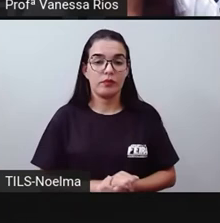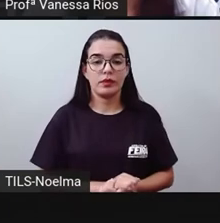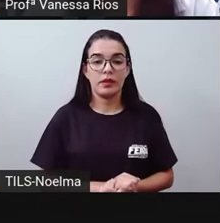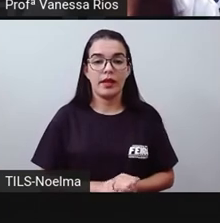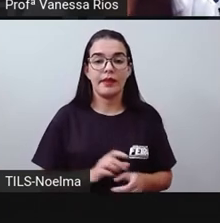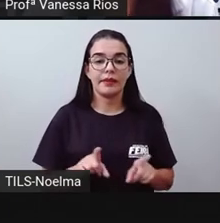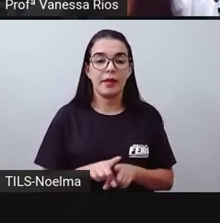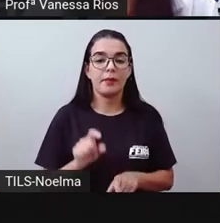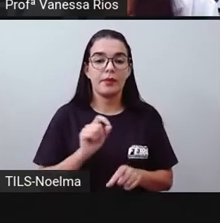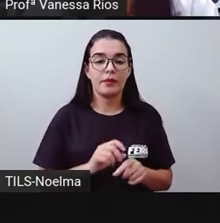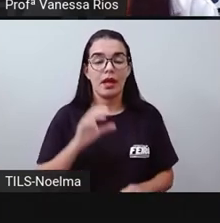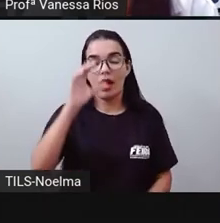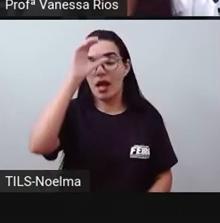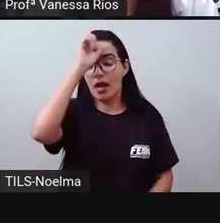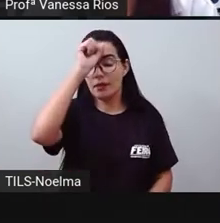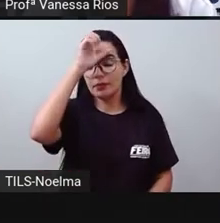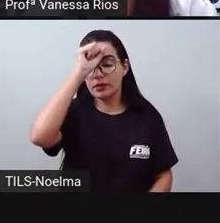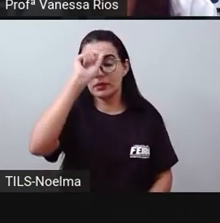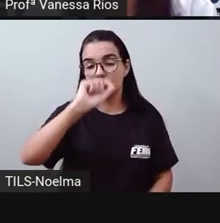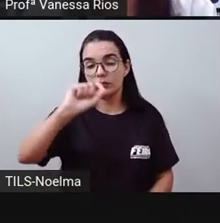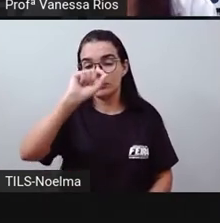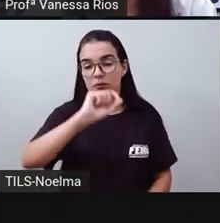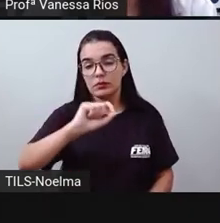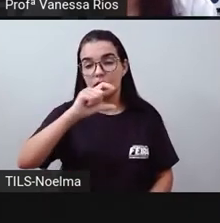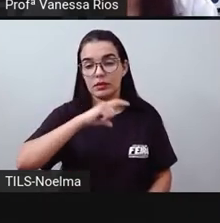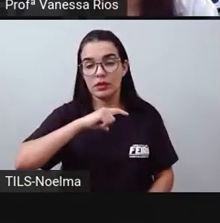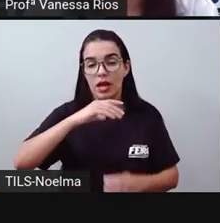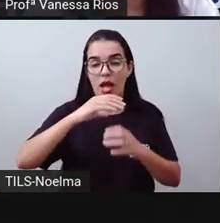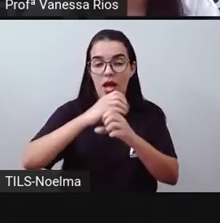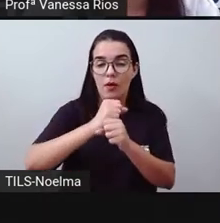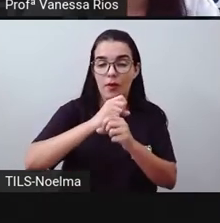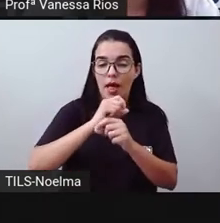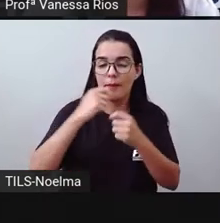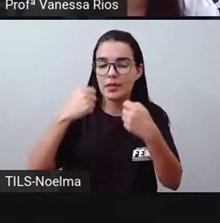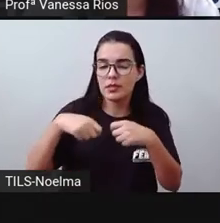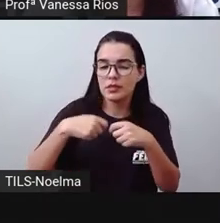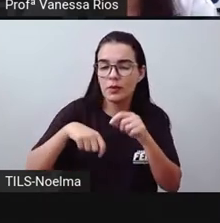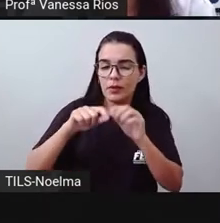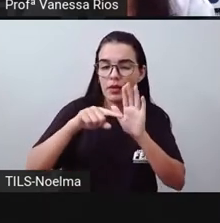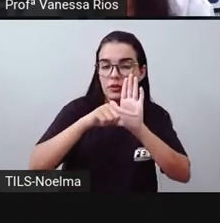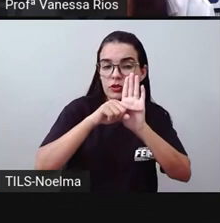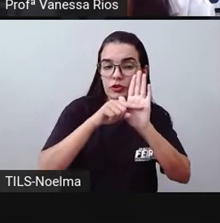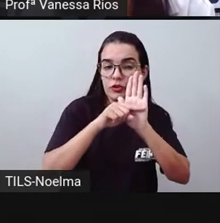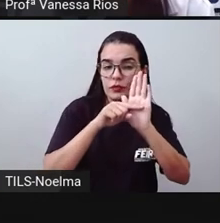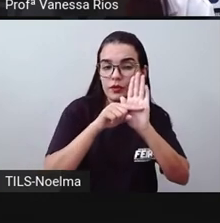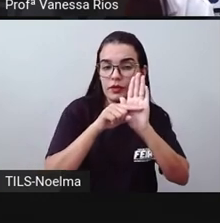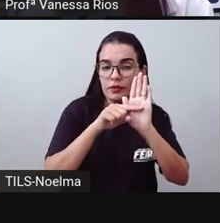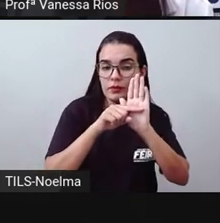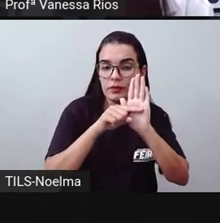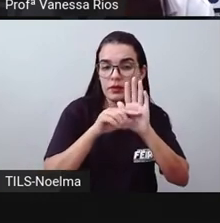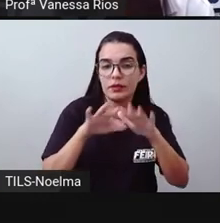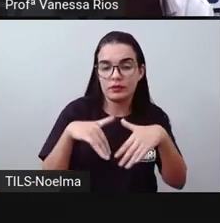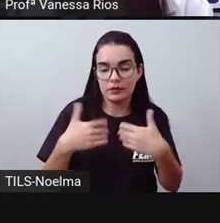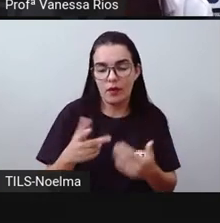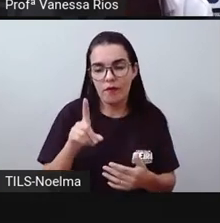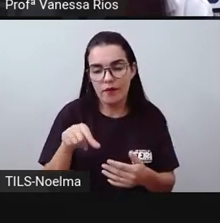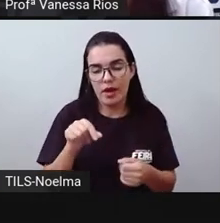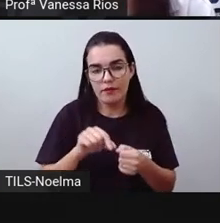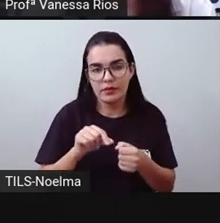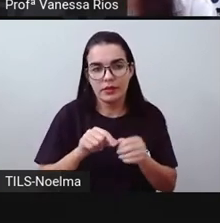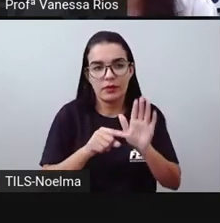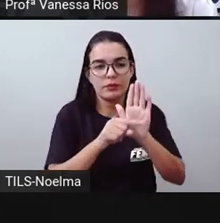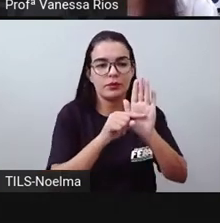para calcular o aumento precisamos observar uma diferença. Assim, vamos realizar uma operação